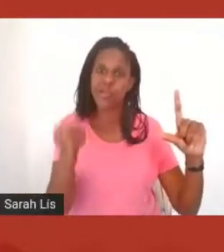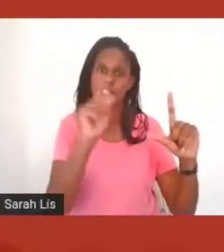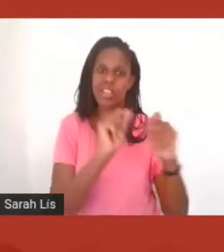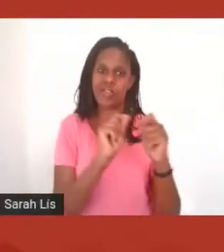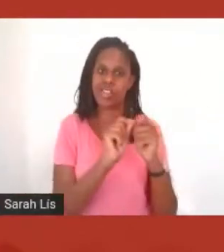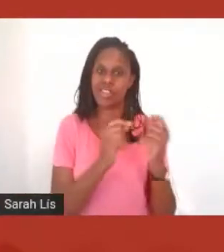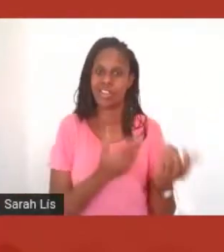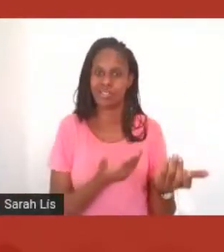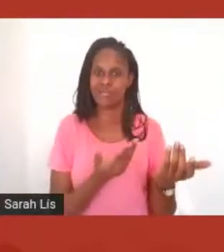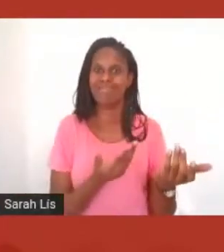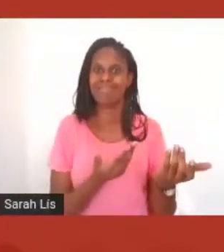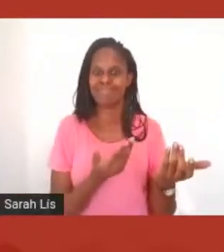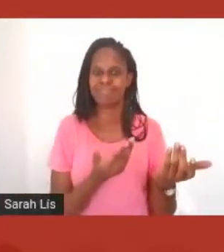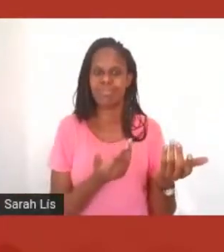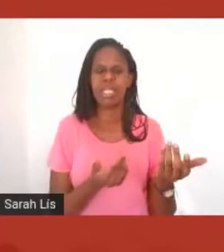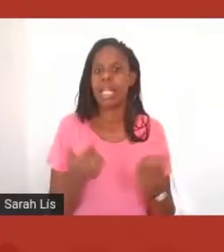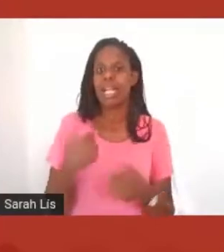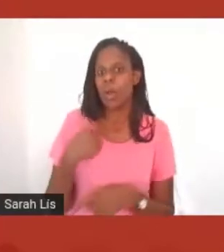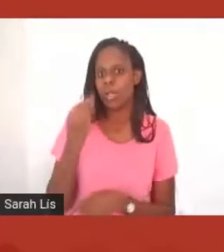caiu. Entendi.